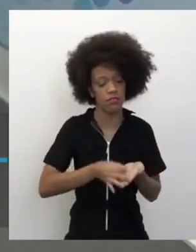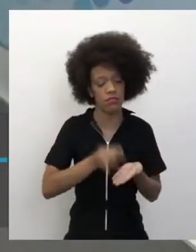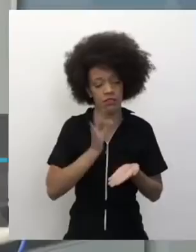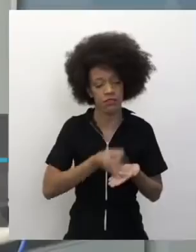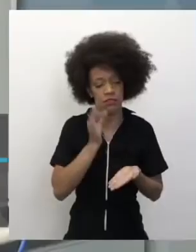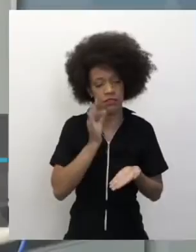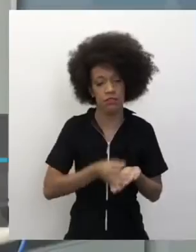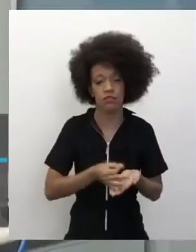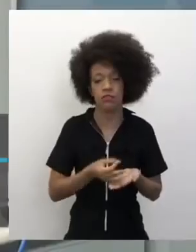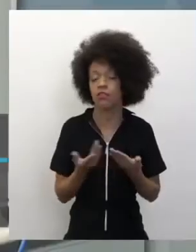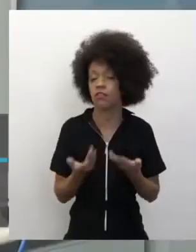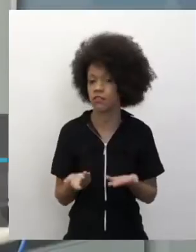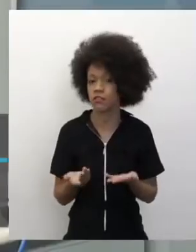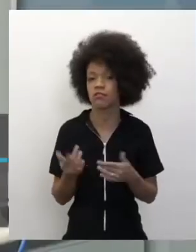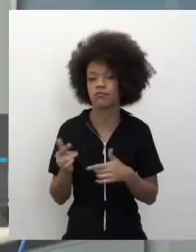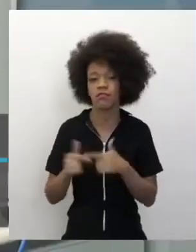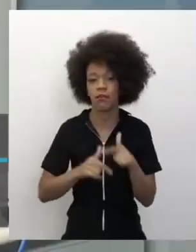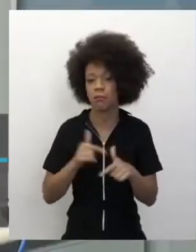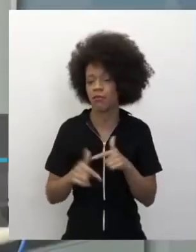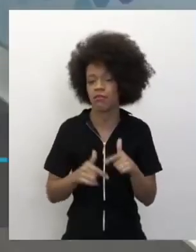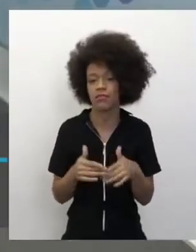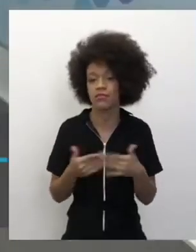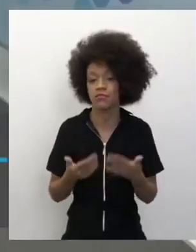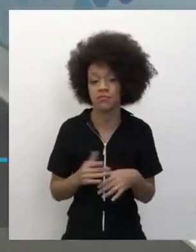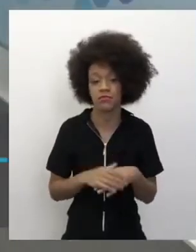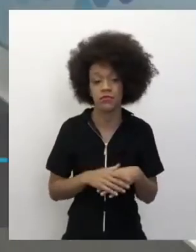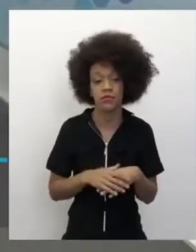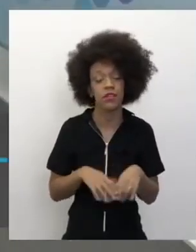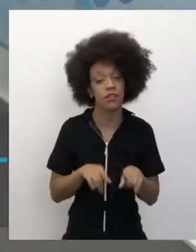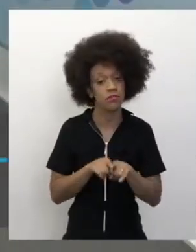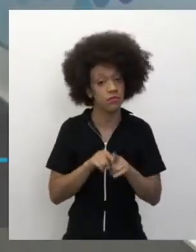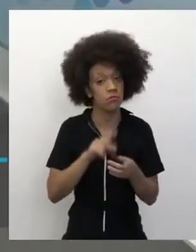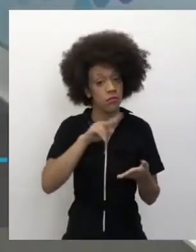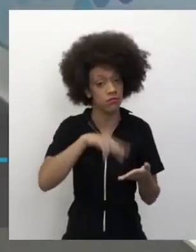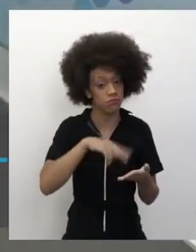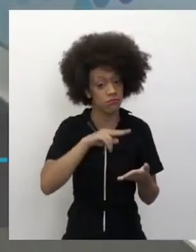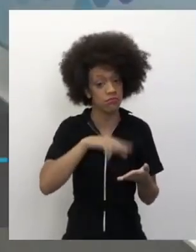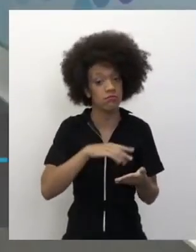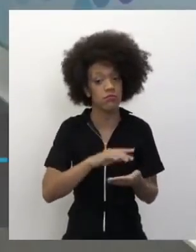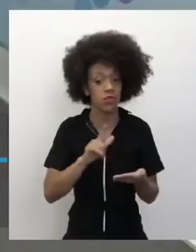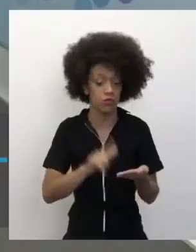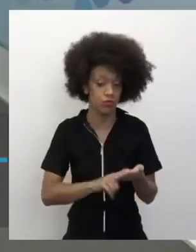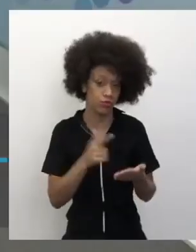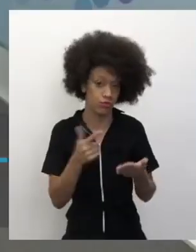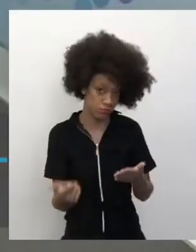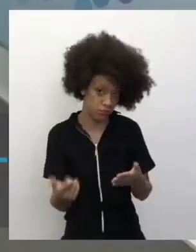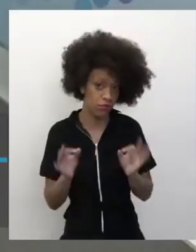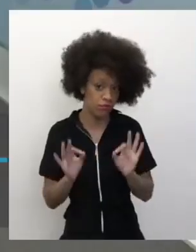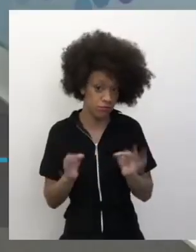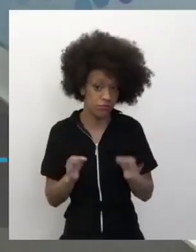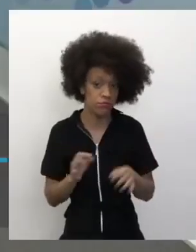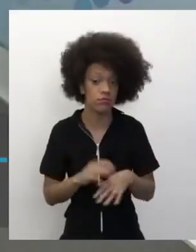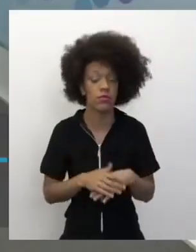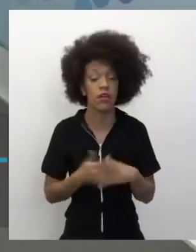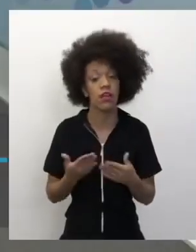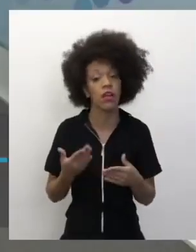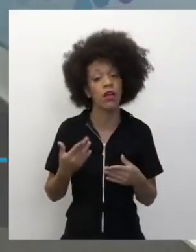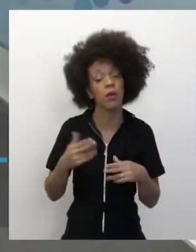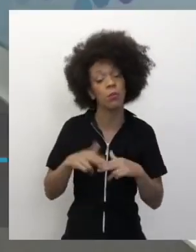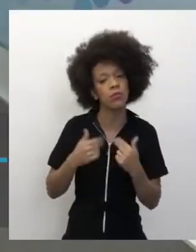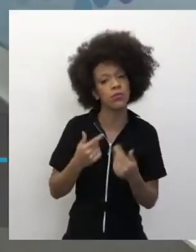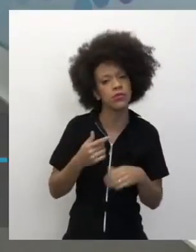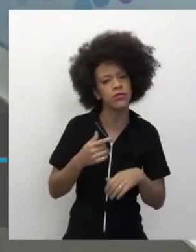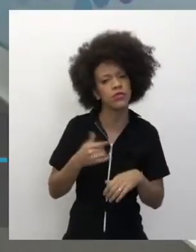conta das xícaras, né, que ele menciona bastante. Ele também é leitor, né? Sim, jornal, verdade. Tem esse hábito, por isso que de repente a